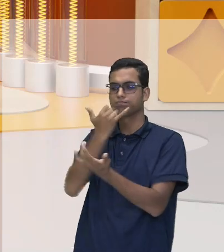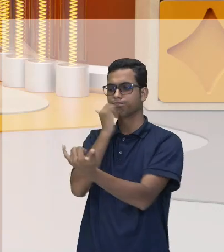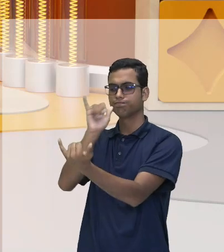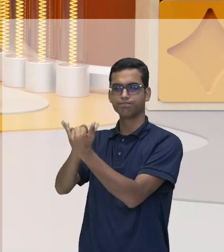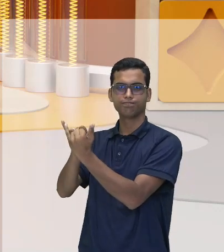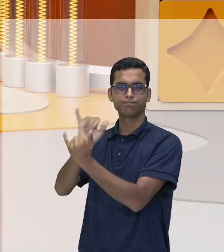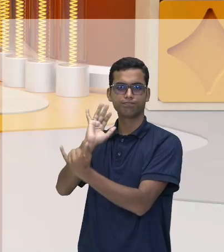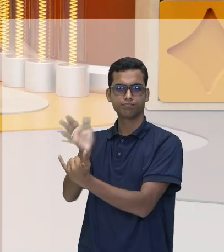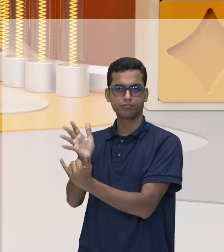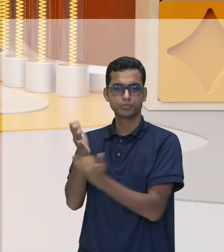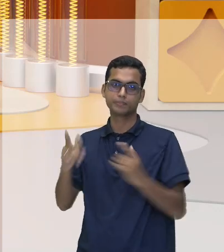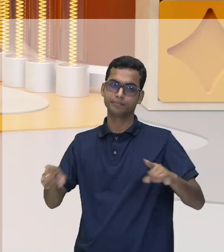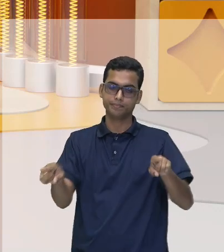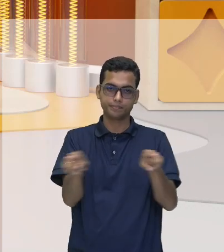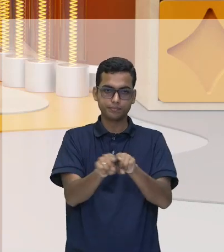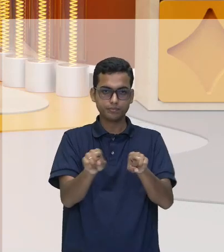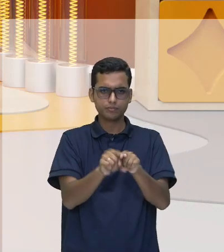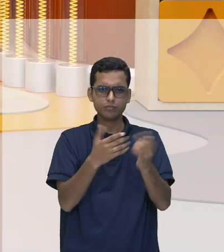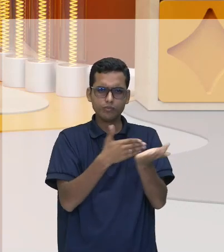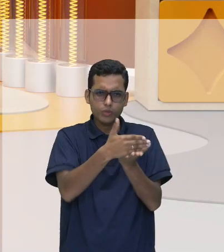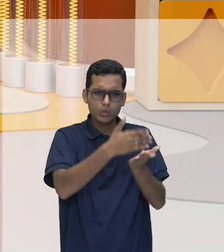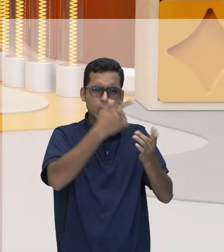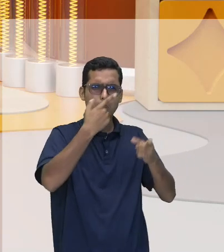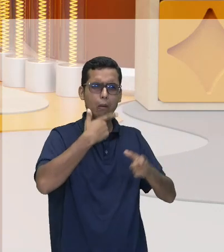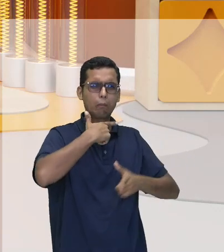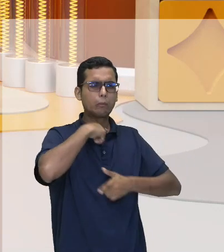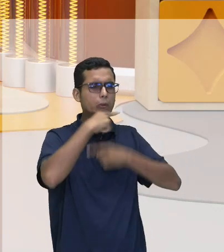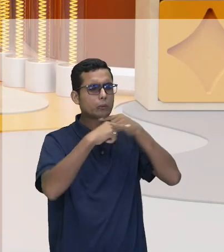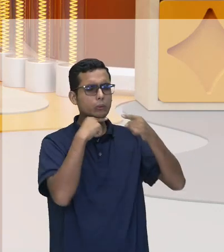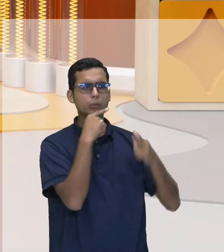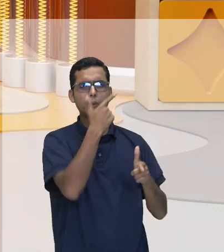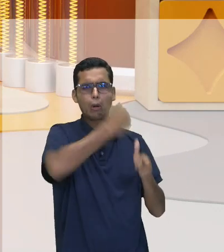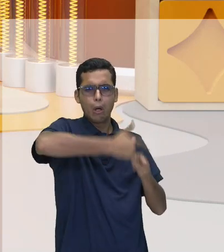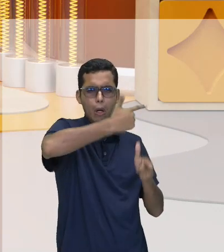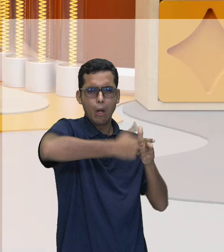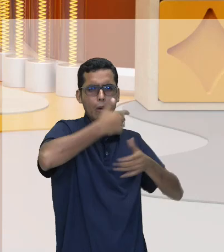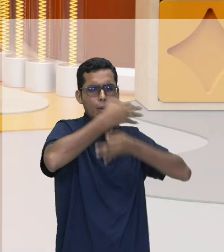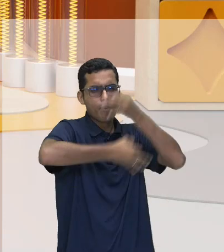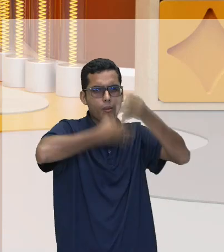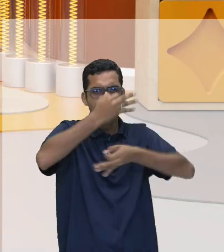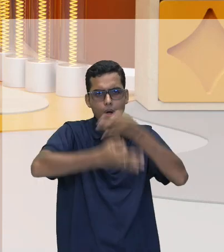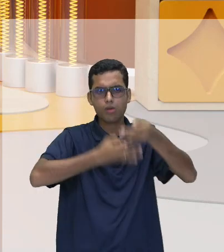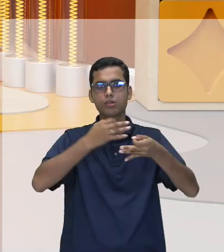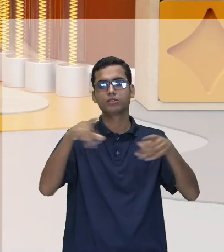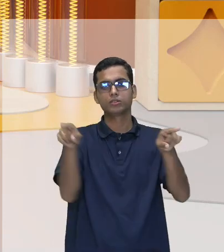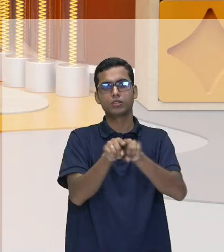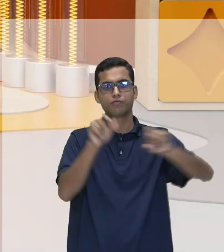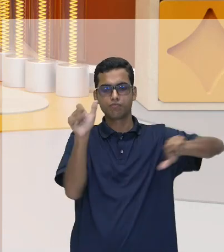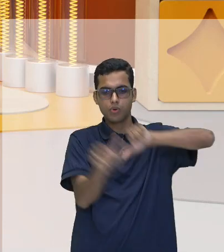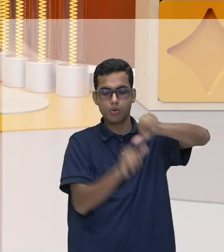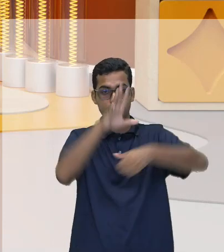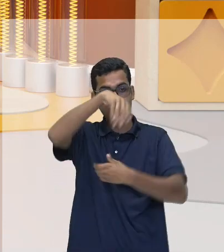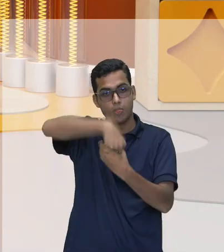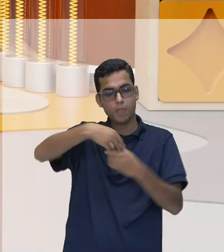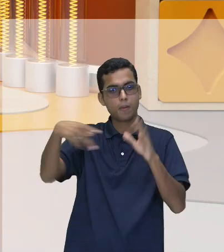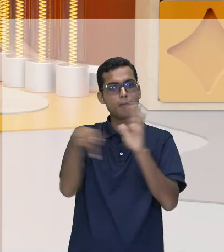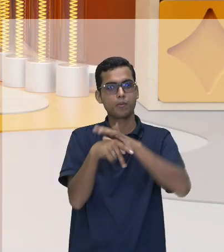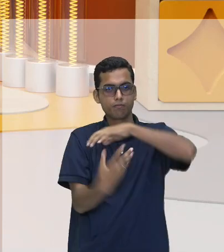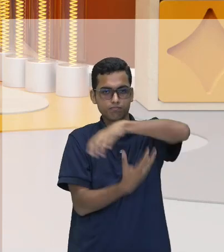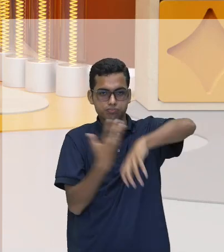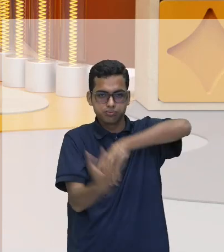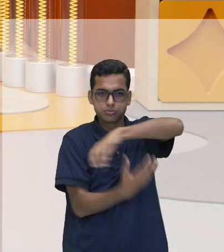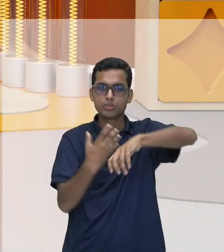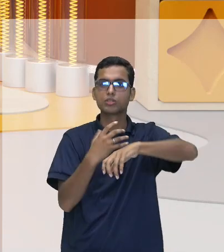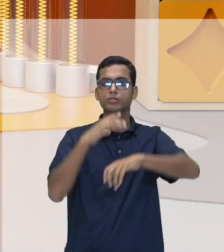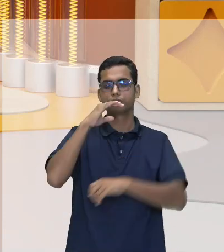costa africana até contorná-la e chegar à Ásia, seguido posteriormente da Espanha,